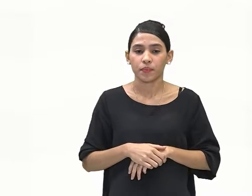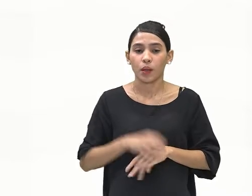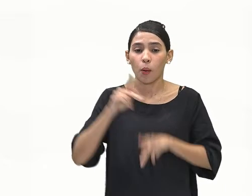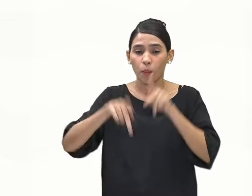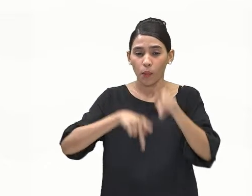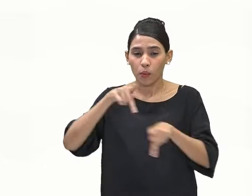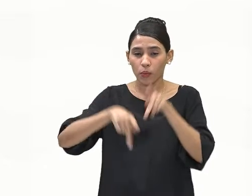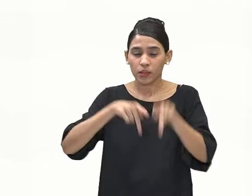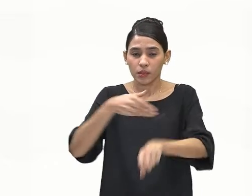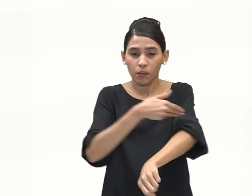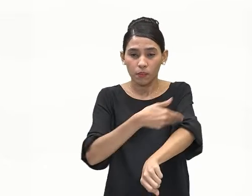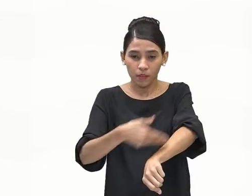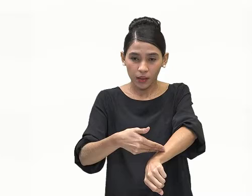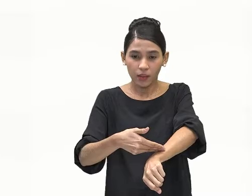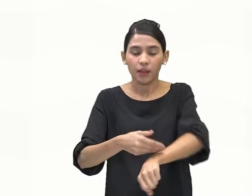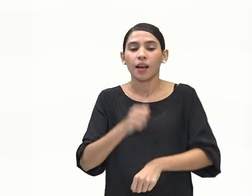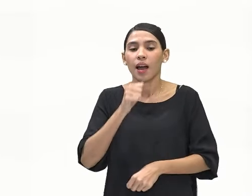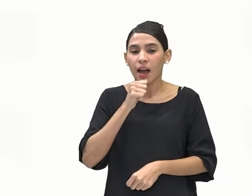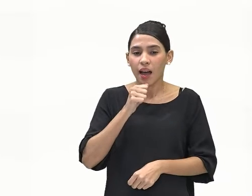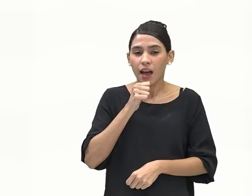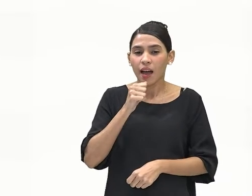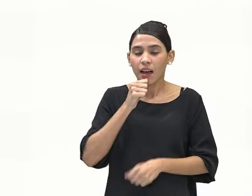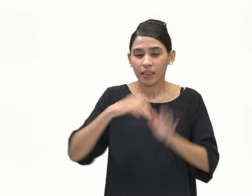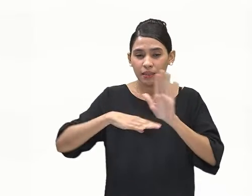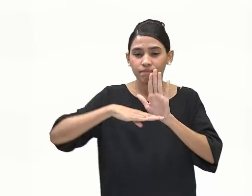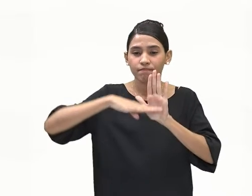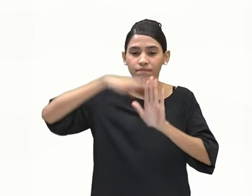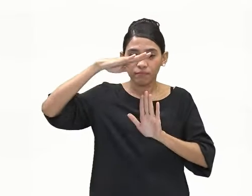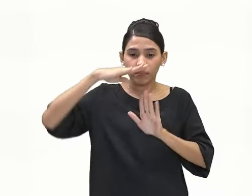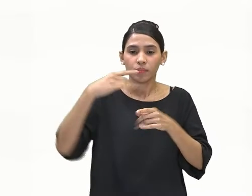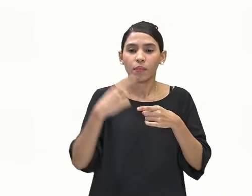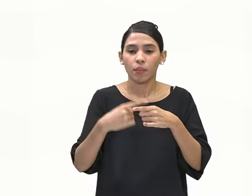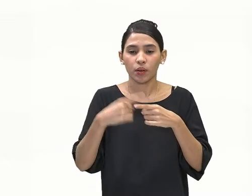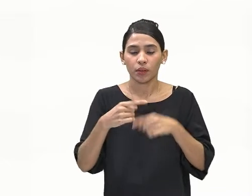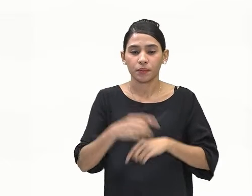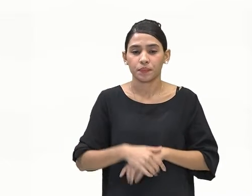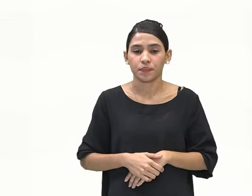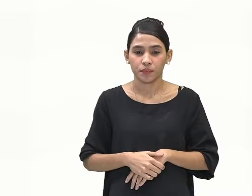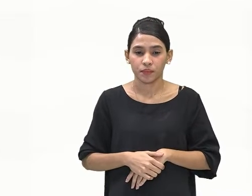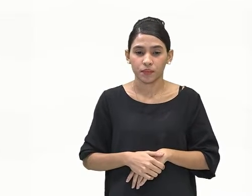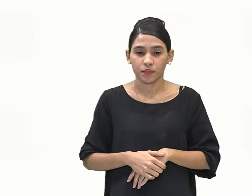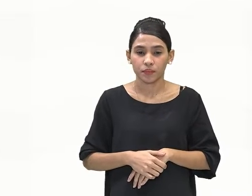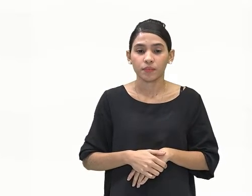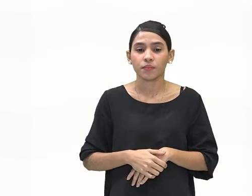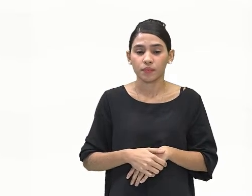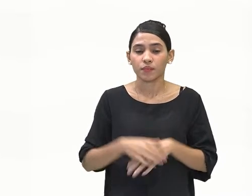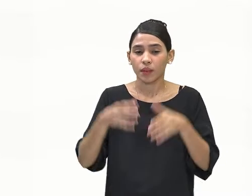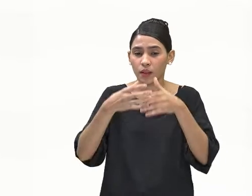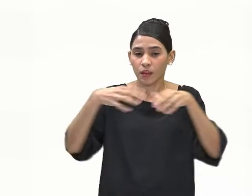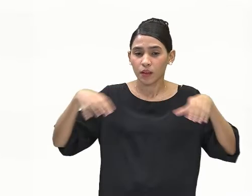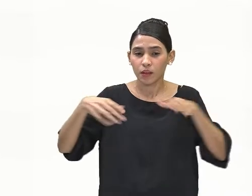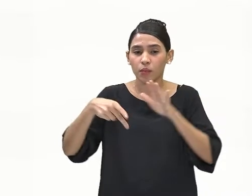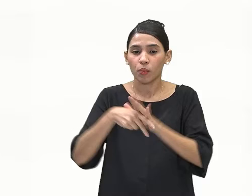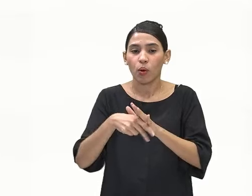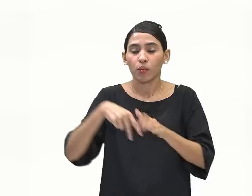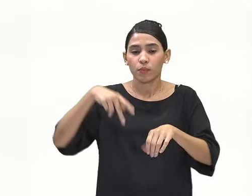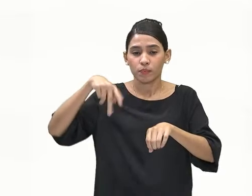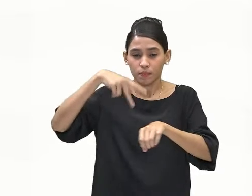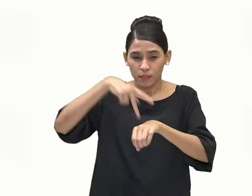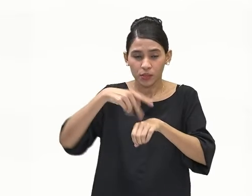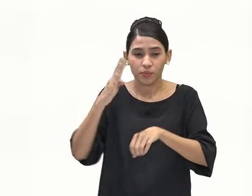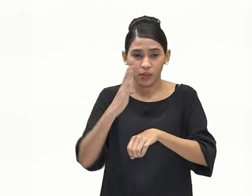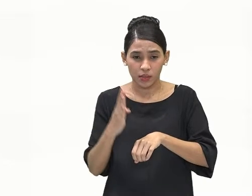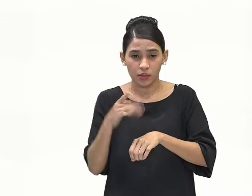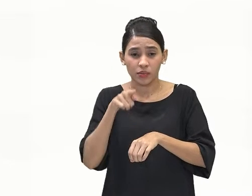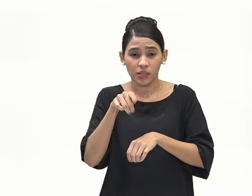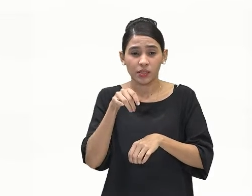população branca ainda aparece como maioria devido a essa distribuição no nosso território. Se a